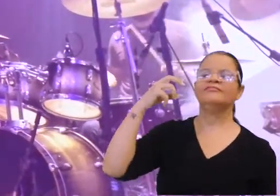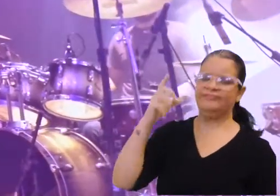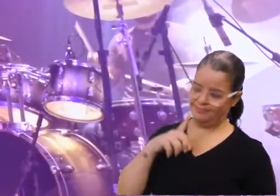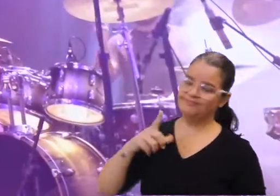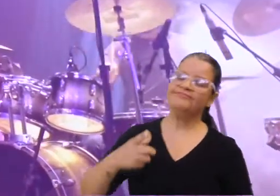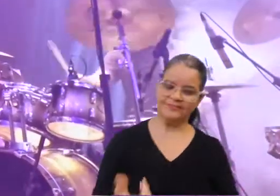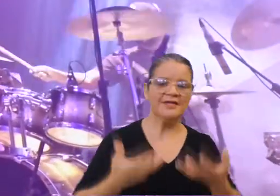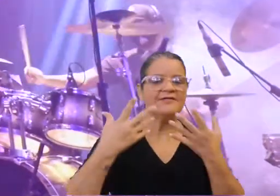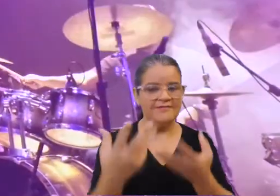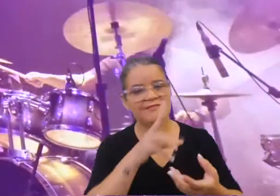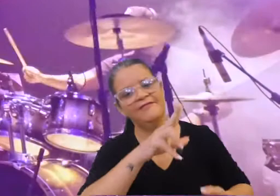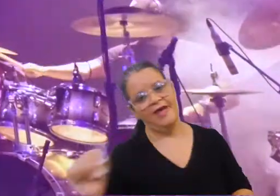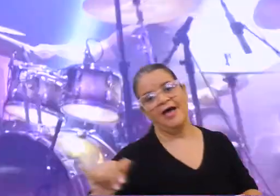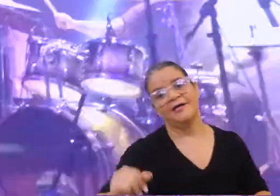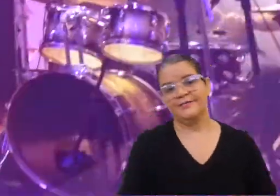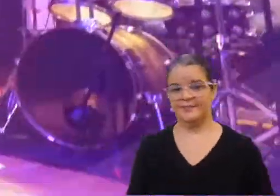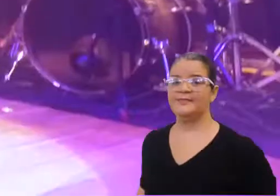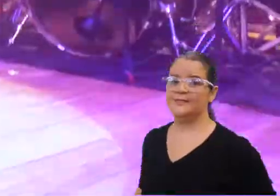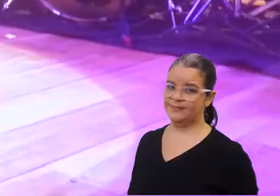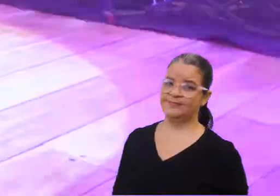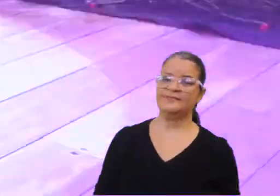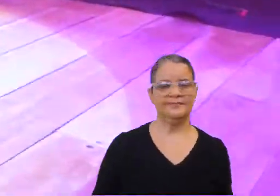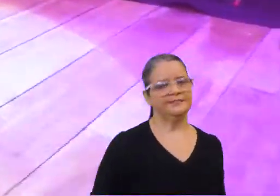cara. Vai!